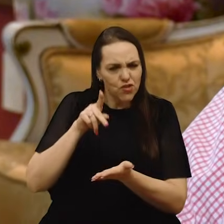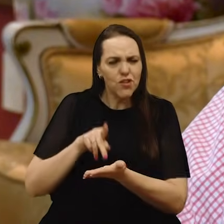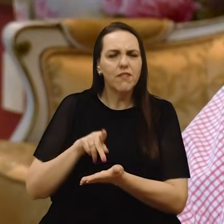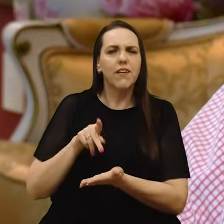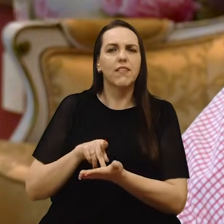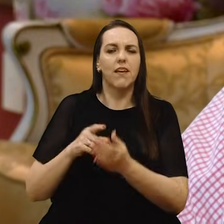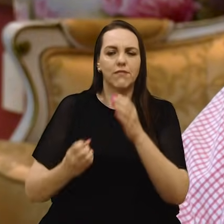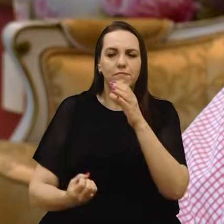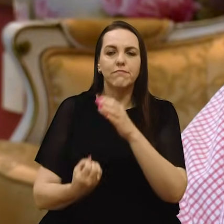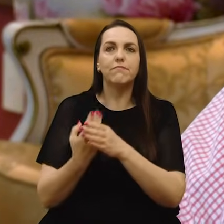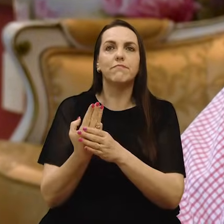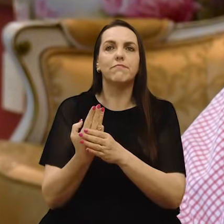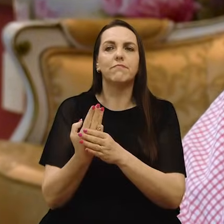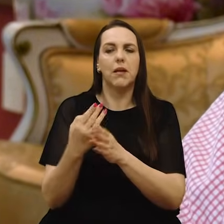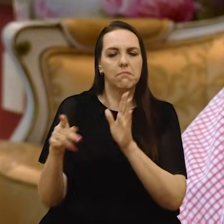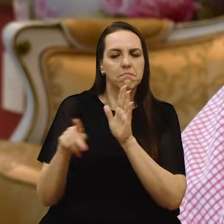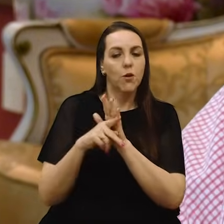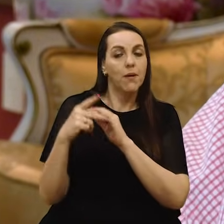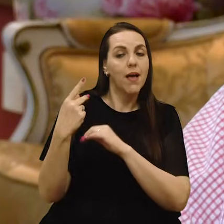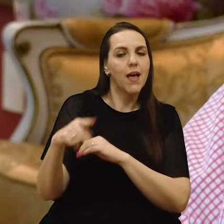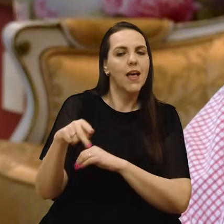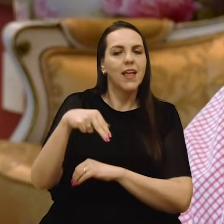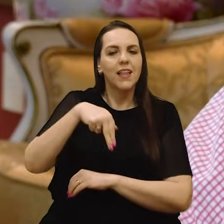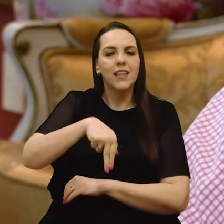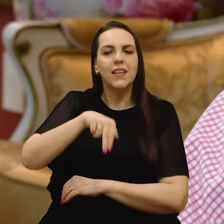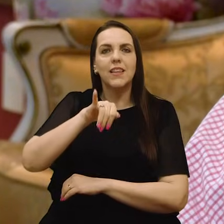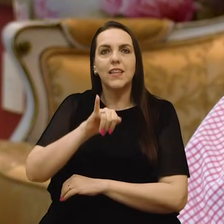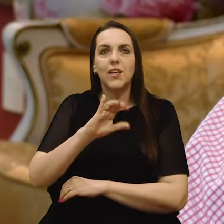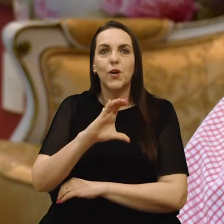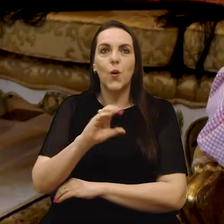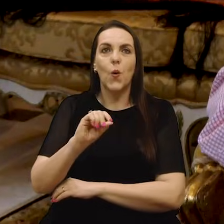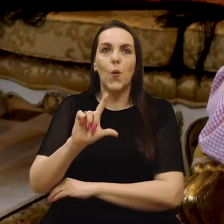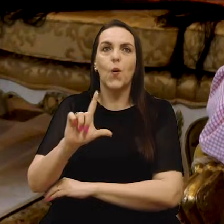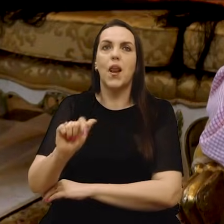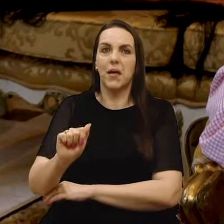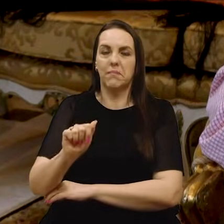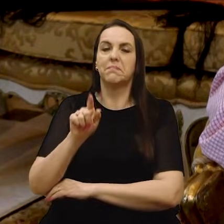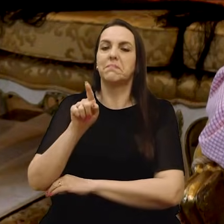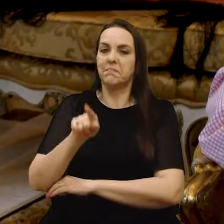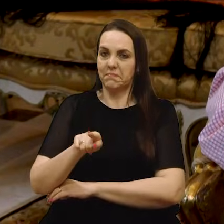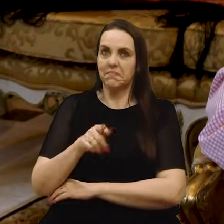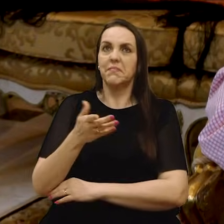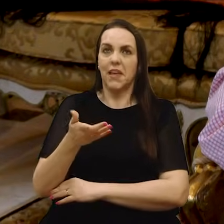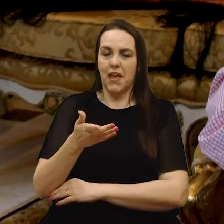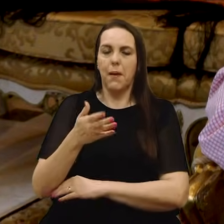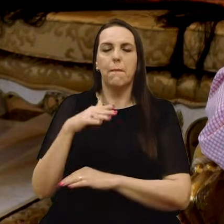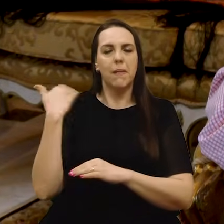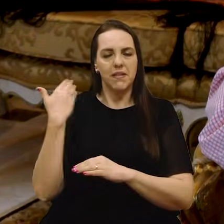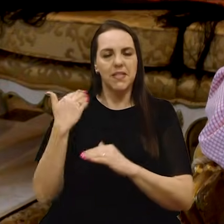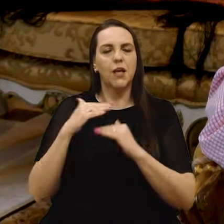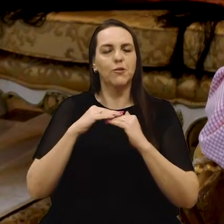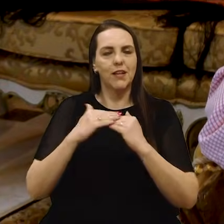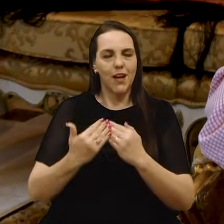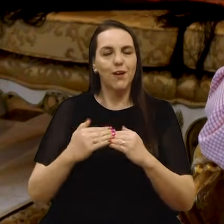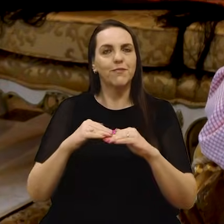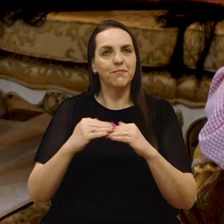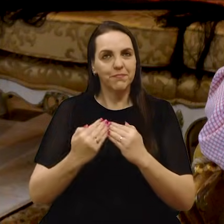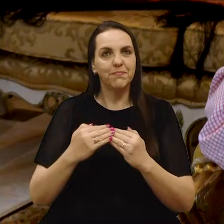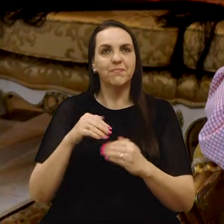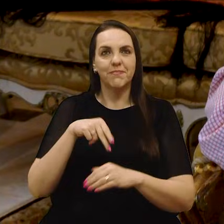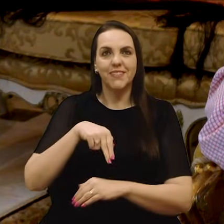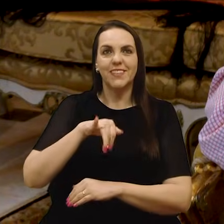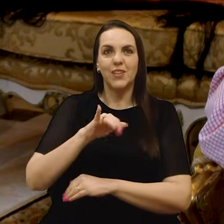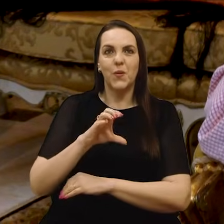ela foi efetivamente fundada pelo Nicola, com um nome que tinha na época,